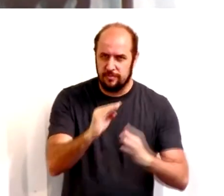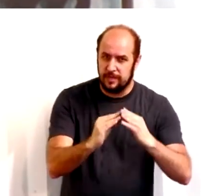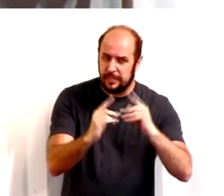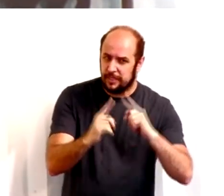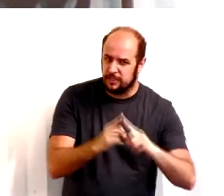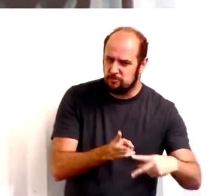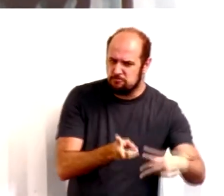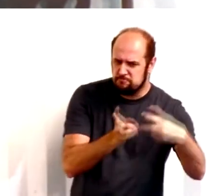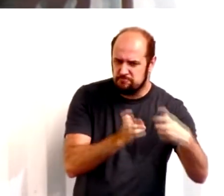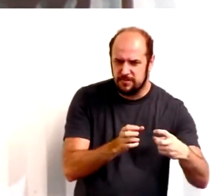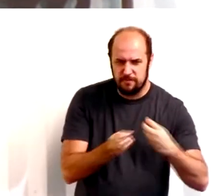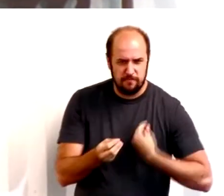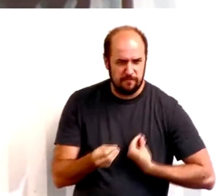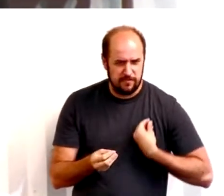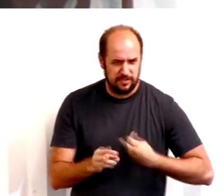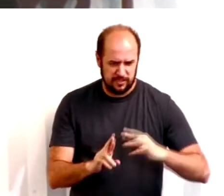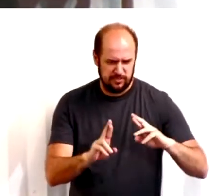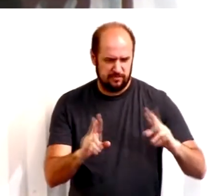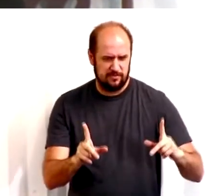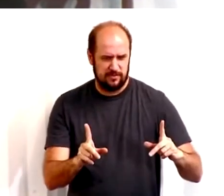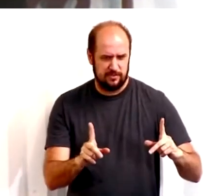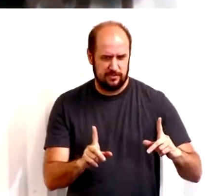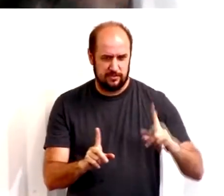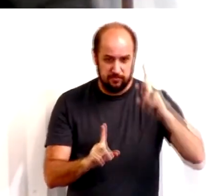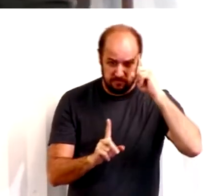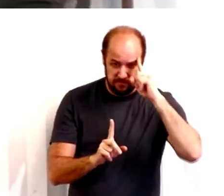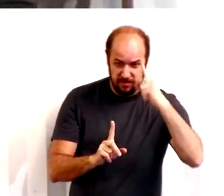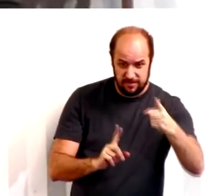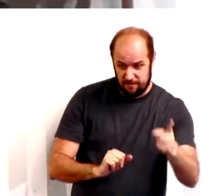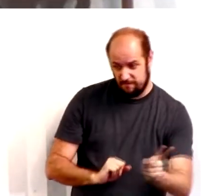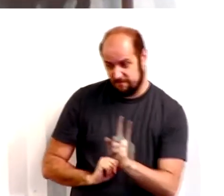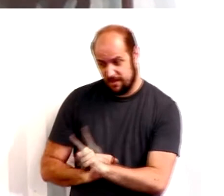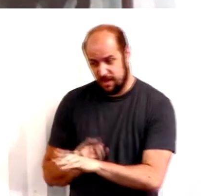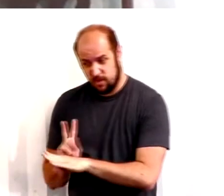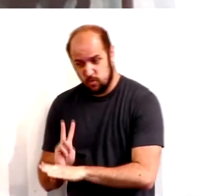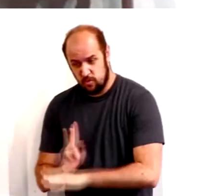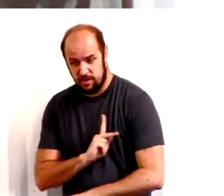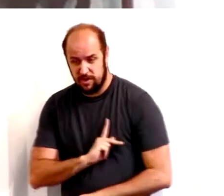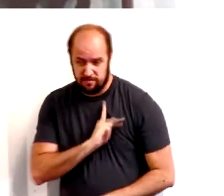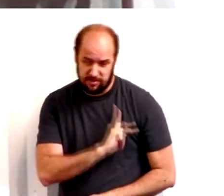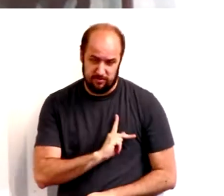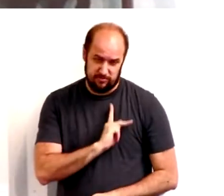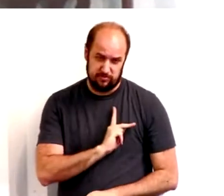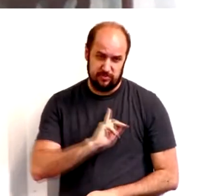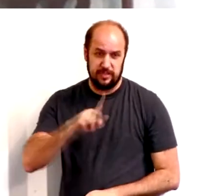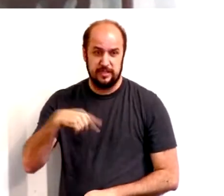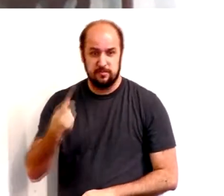era diferente e que a igreja enviou para cumprir também uma missão.